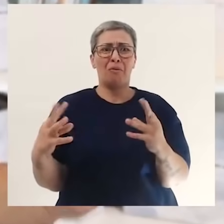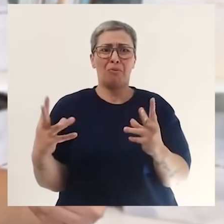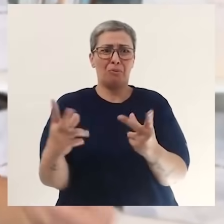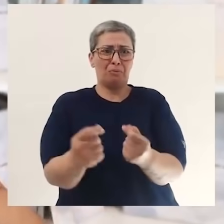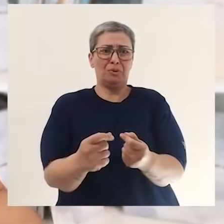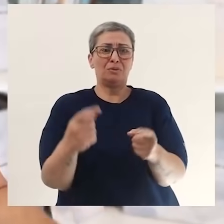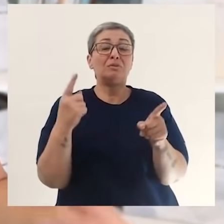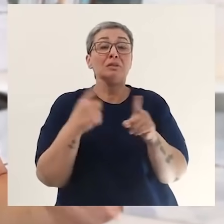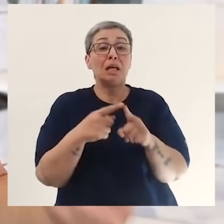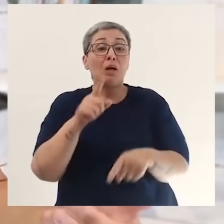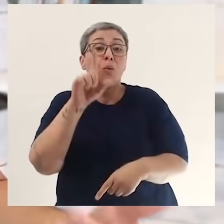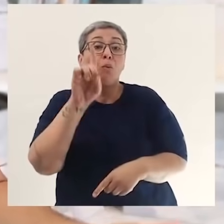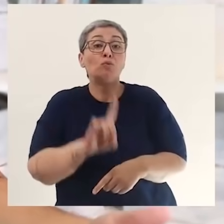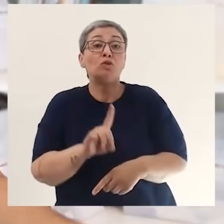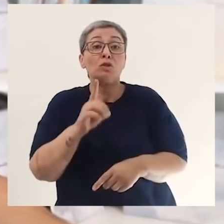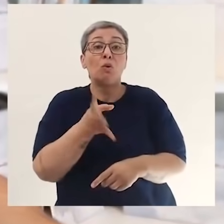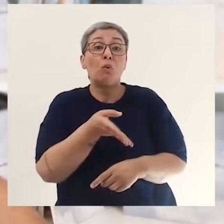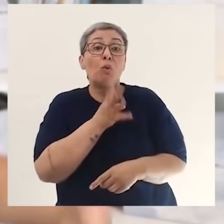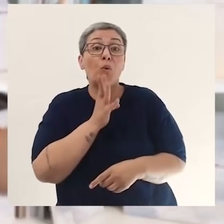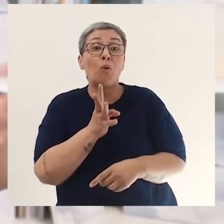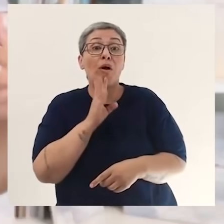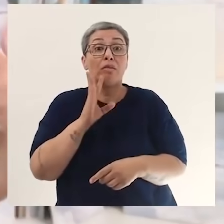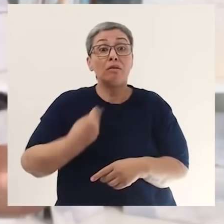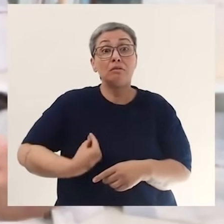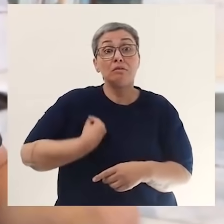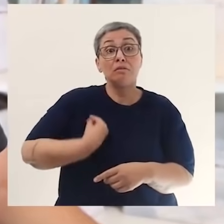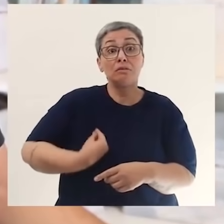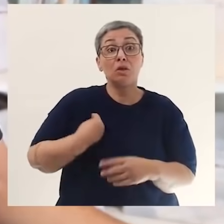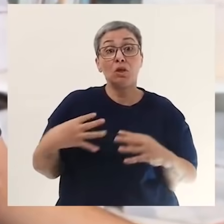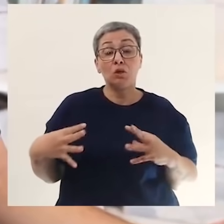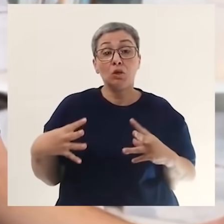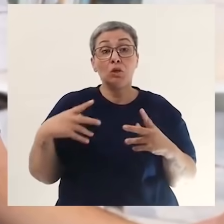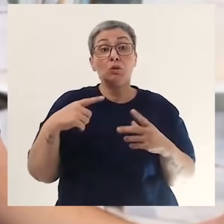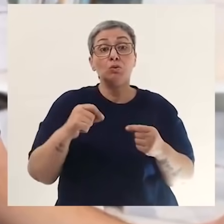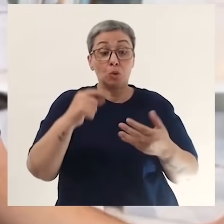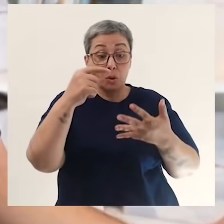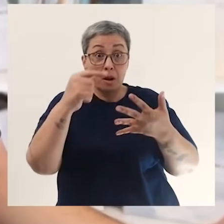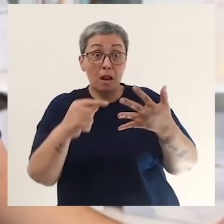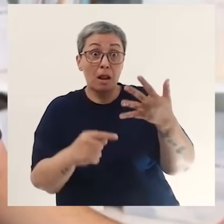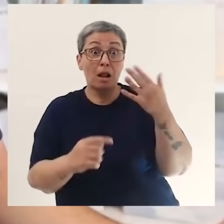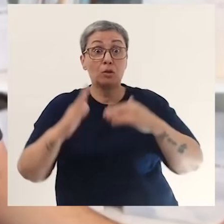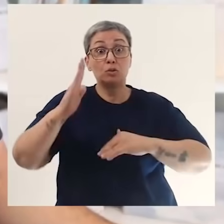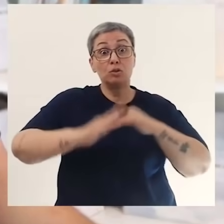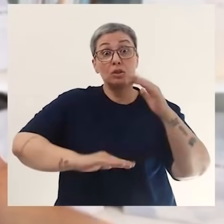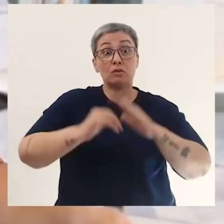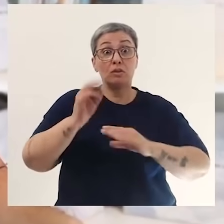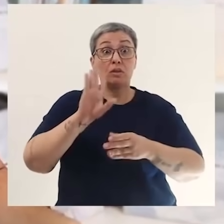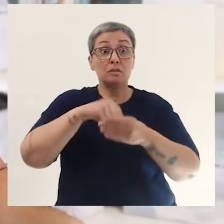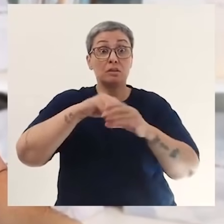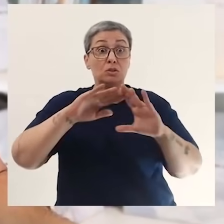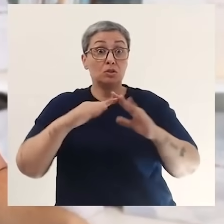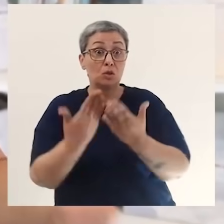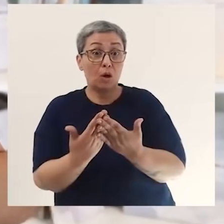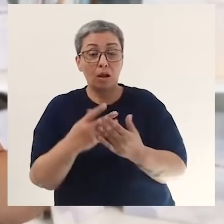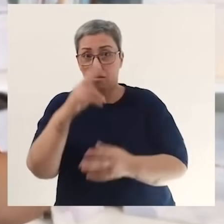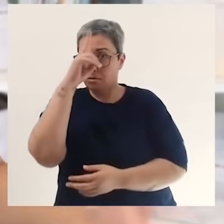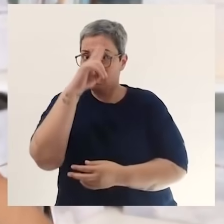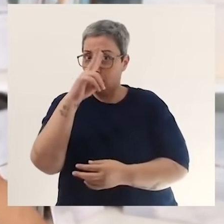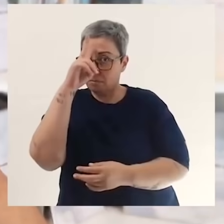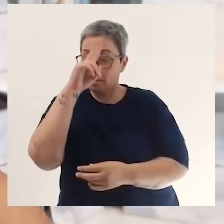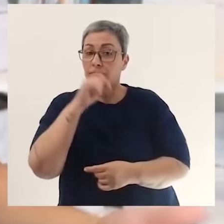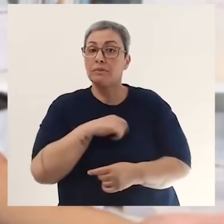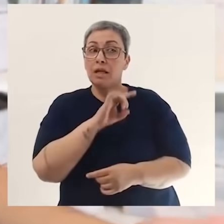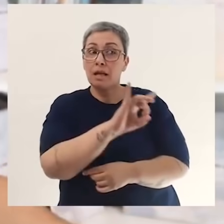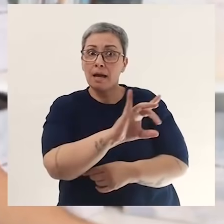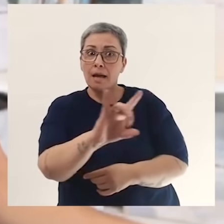Temos o direito de conhecer e vivenciar todas as atividades na escola. Lembre-se que cada